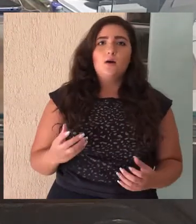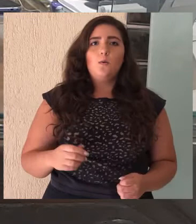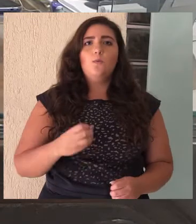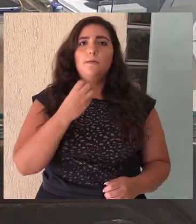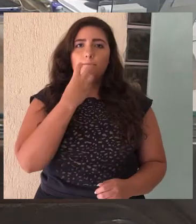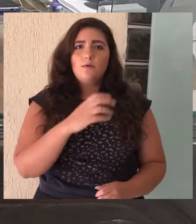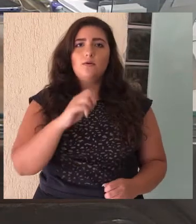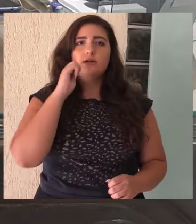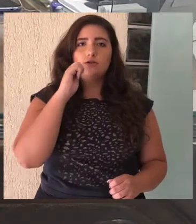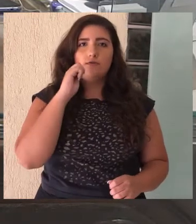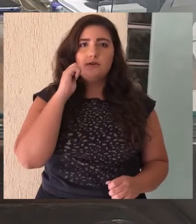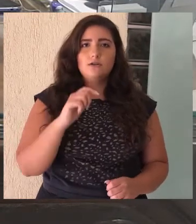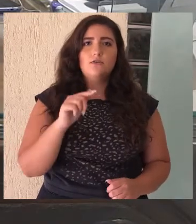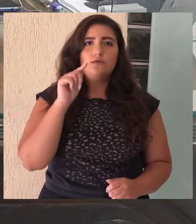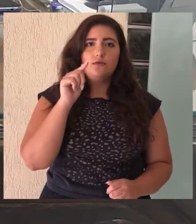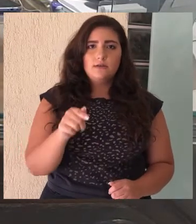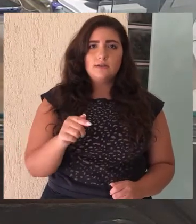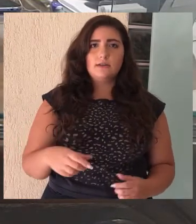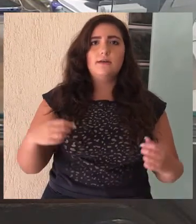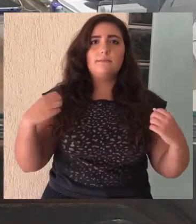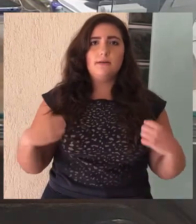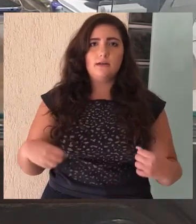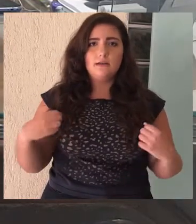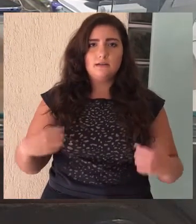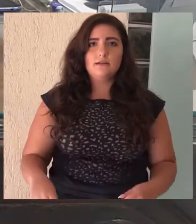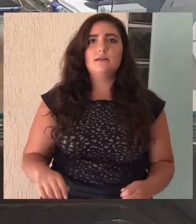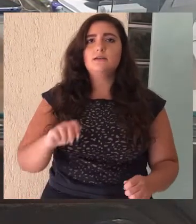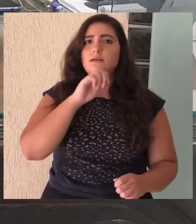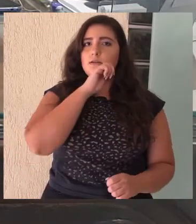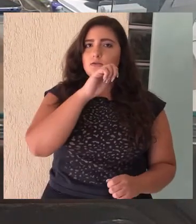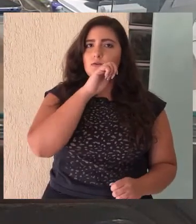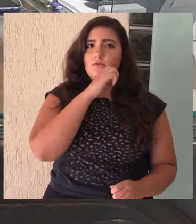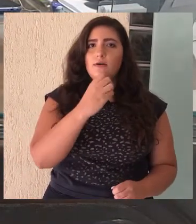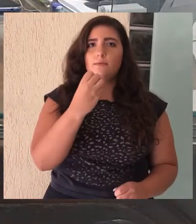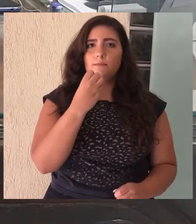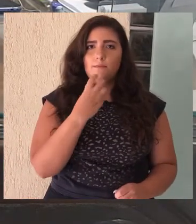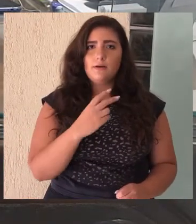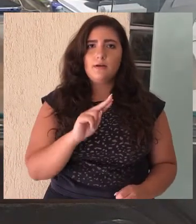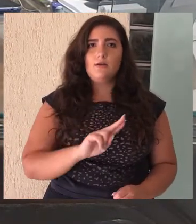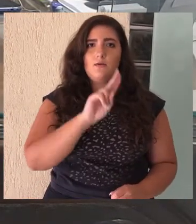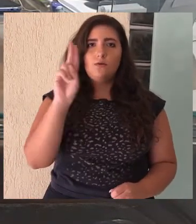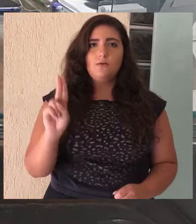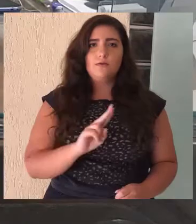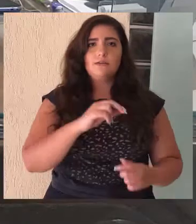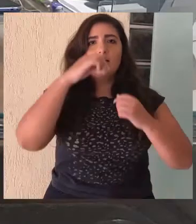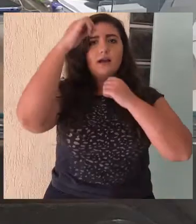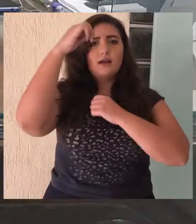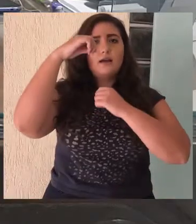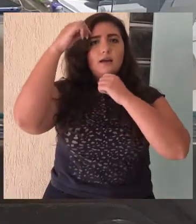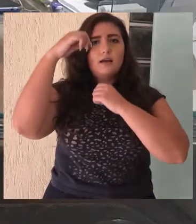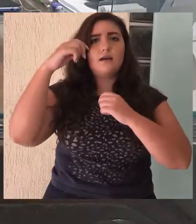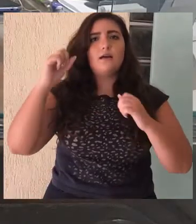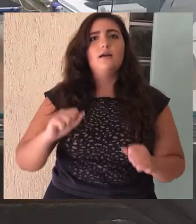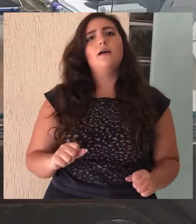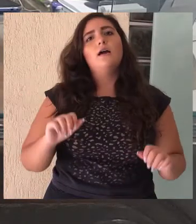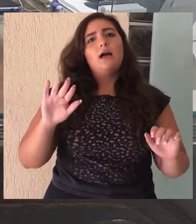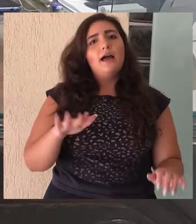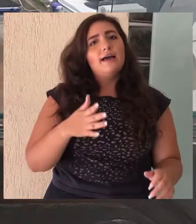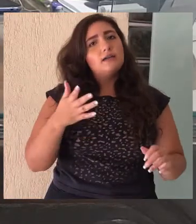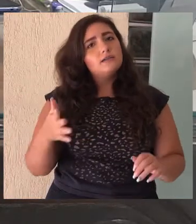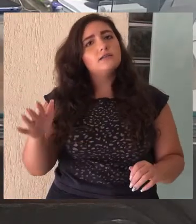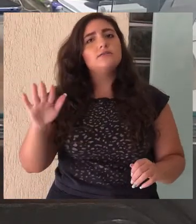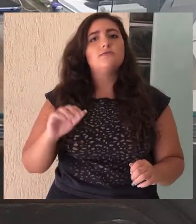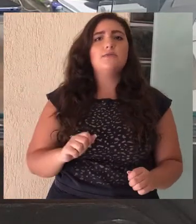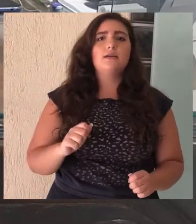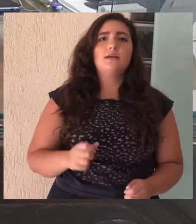uma boa higiene bucal, nós temos que ter primeiro uma boa escovação, a utilização de fio dental e, em